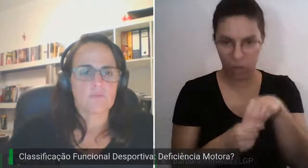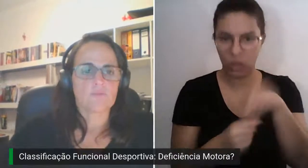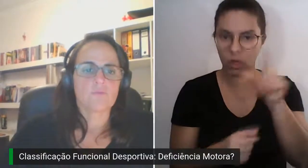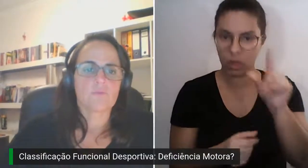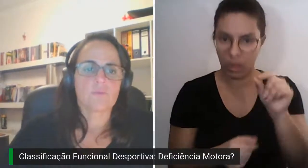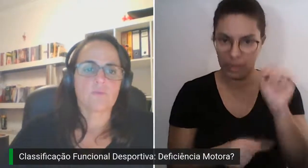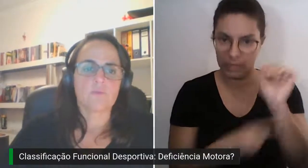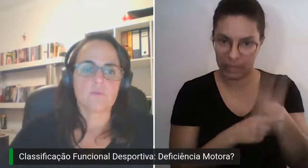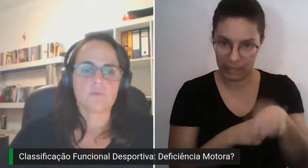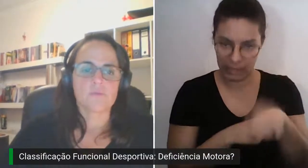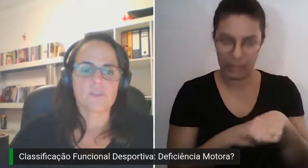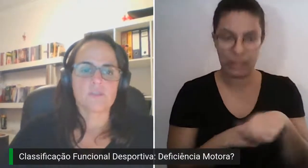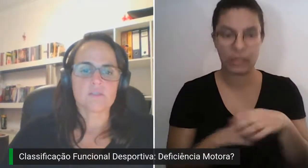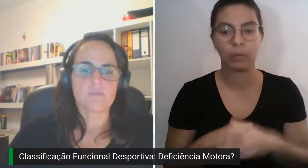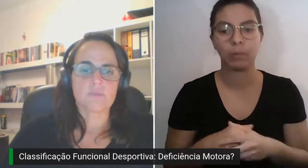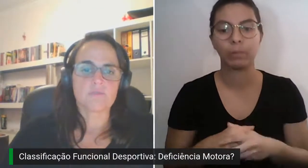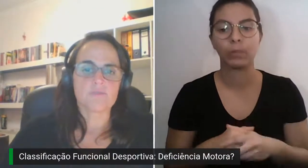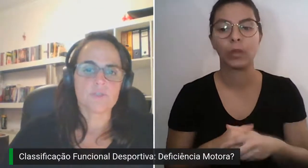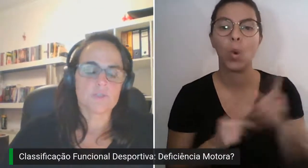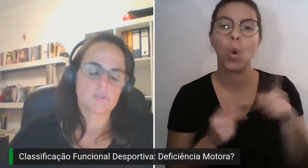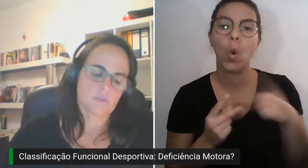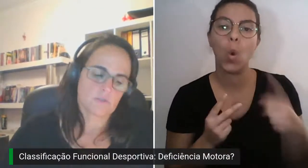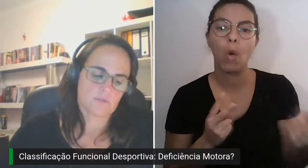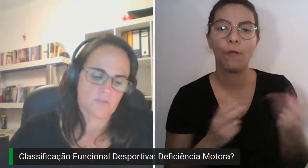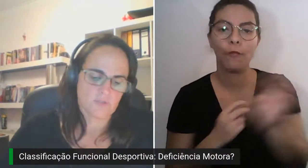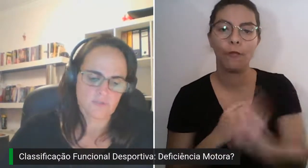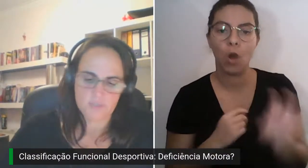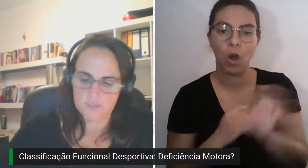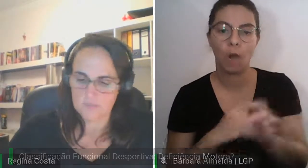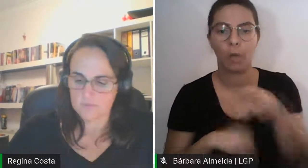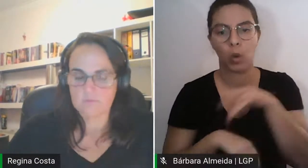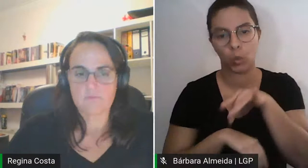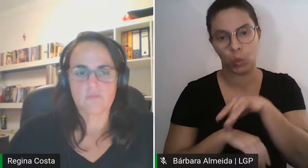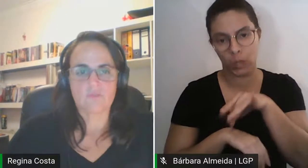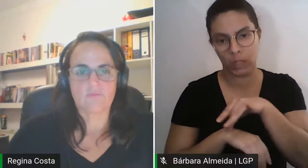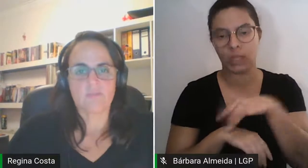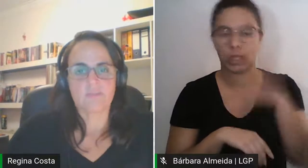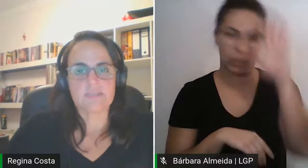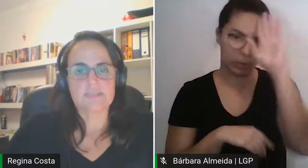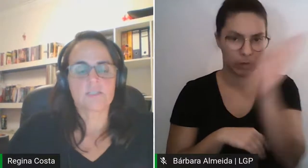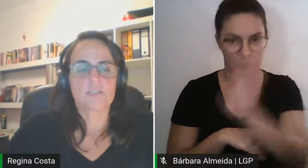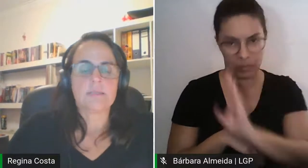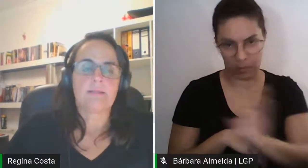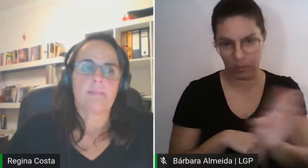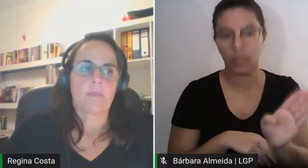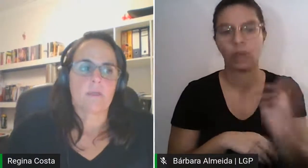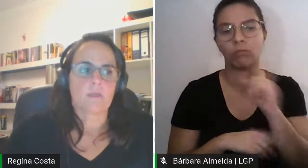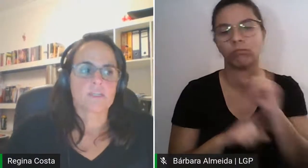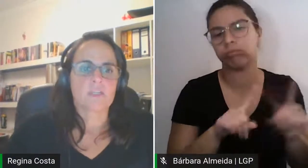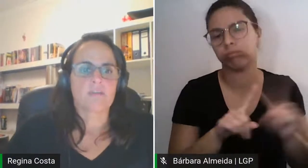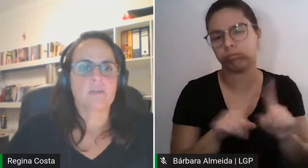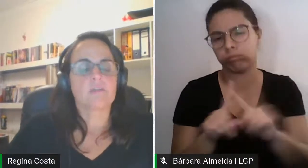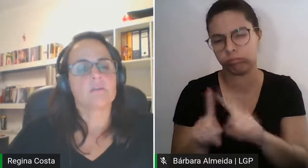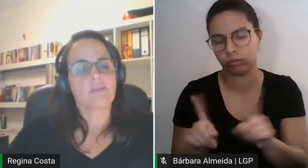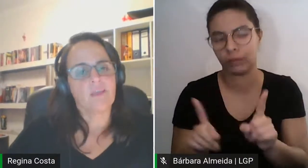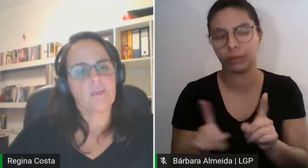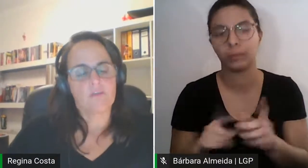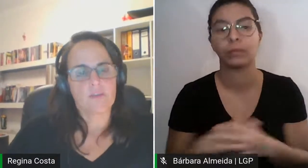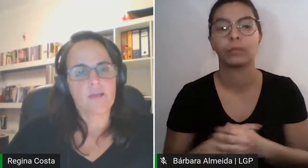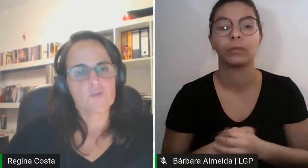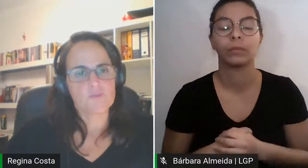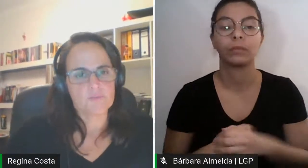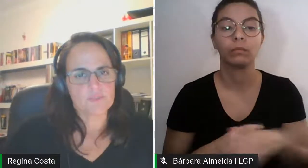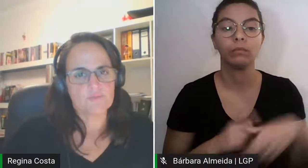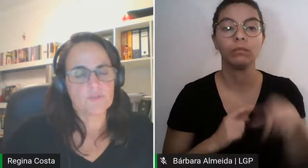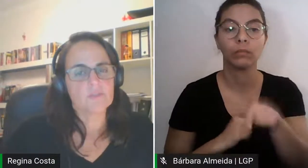depois também há todo outro tipo de deficiências e patologias que nós sabemos que são diversas. A questão é que tem